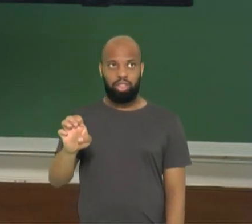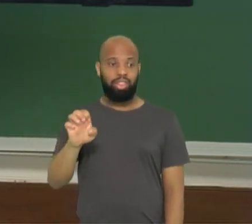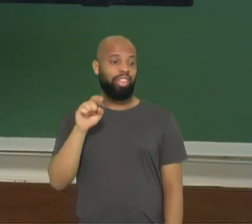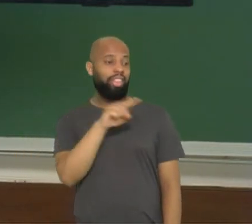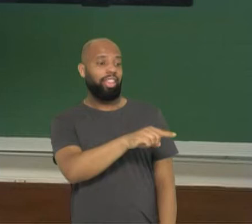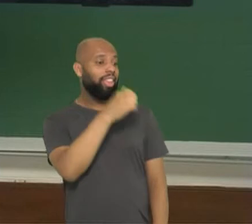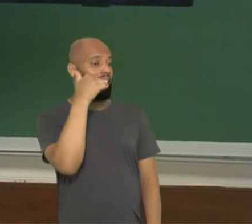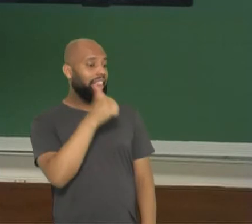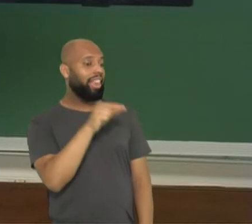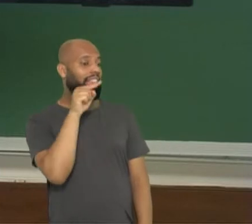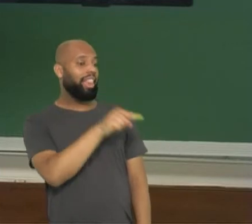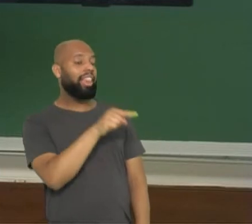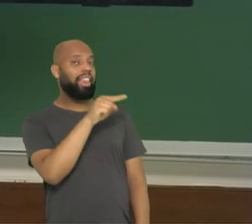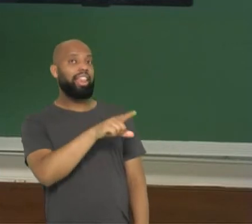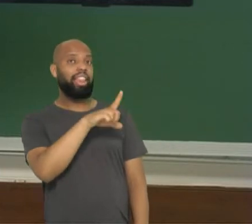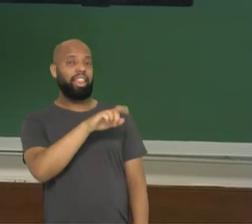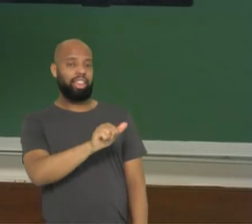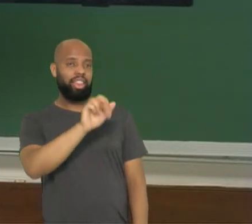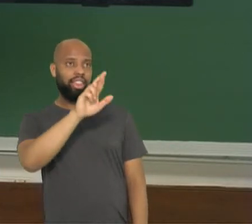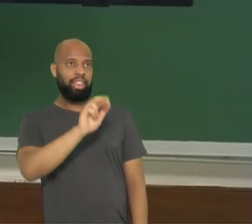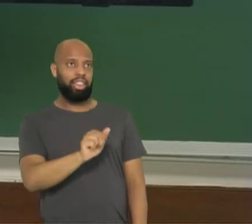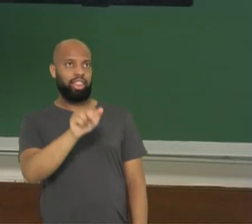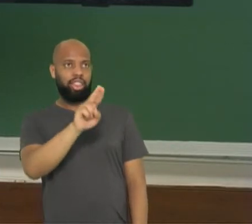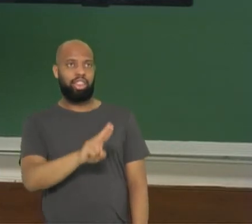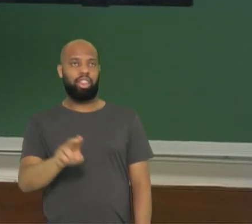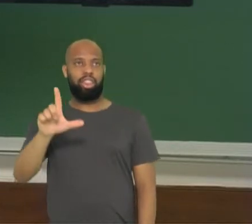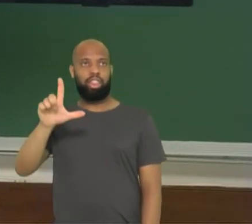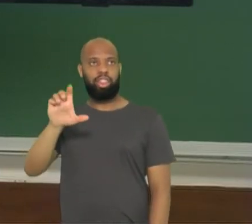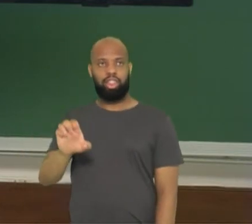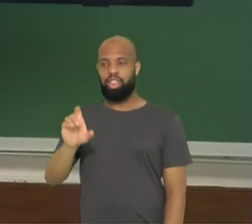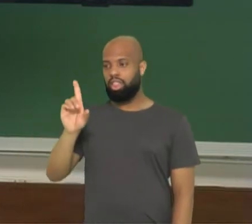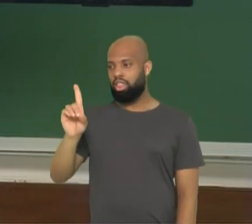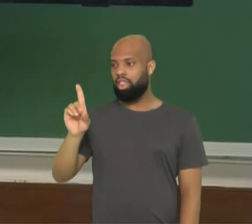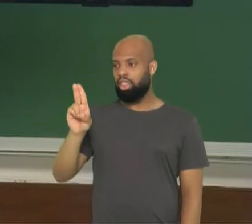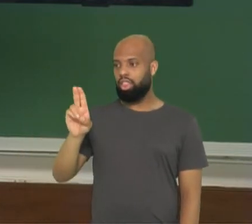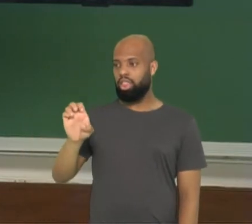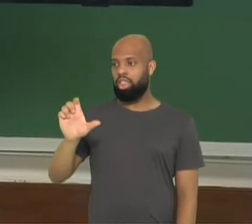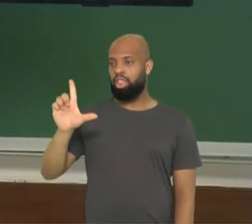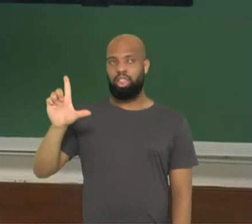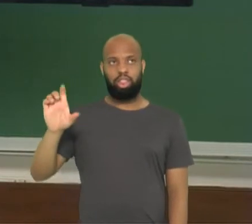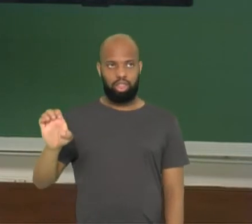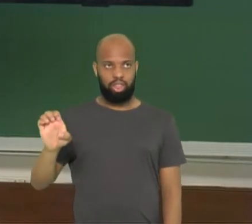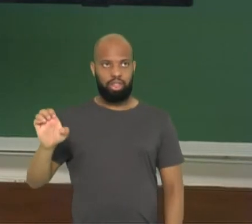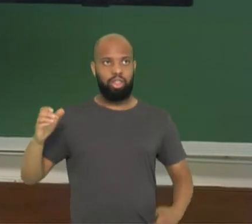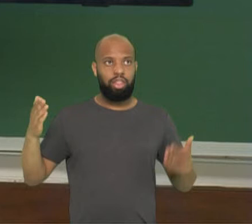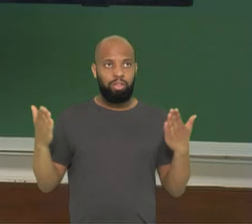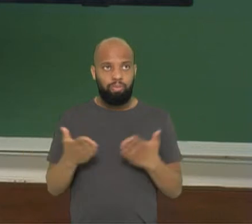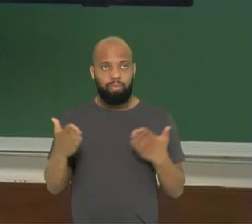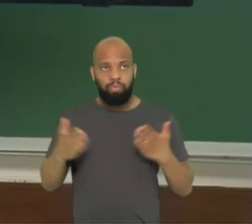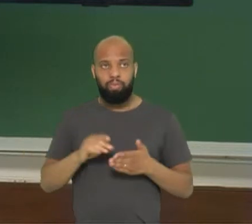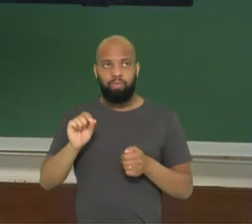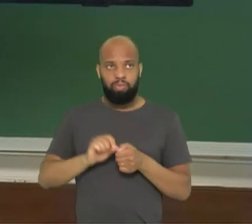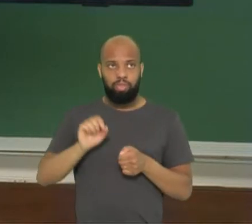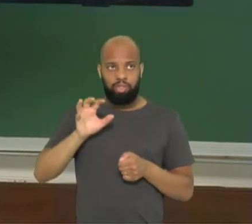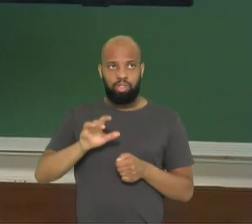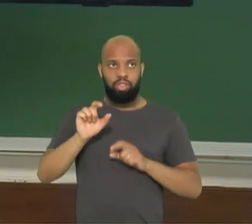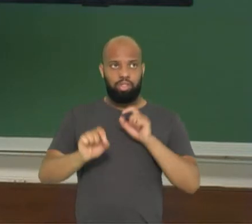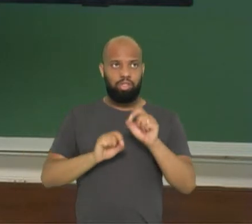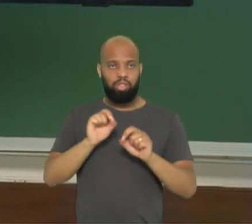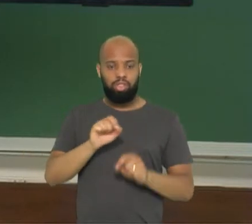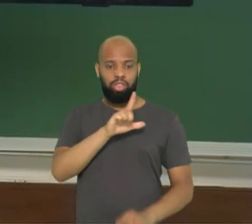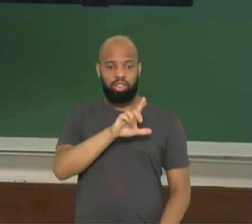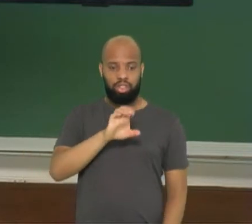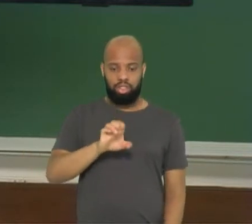ella, como é a Lara, a ella le duele. Feita essa parte aqui que nós fizemos, a Lara